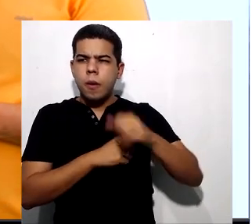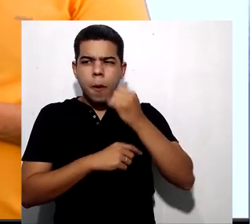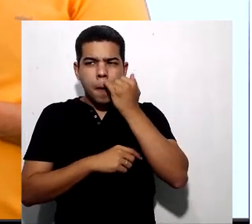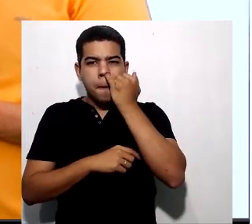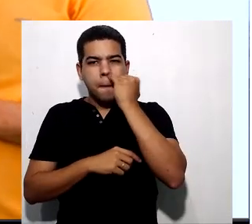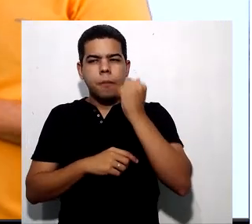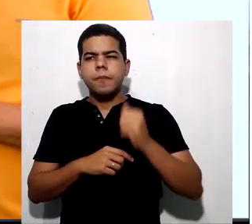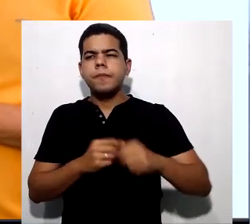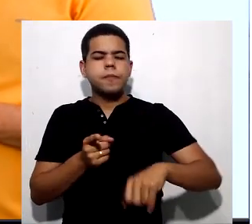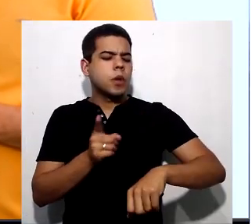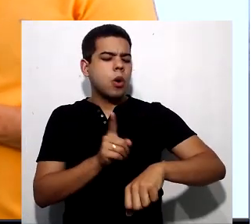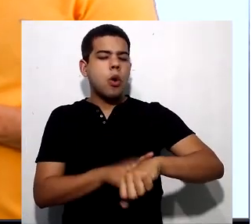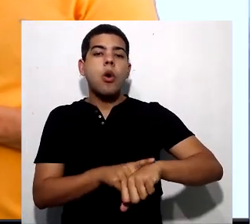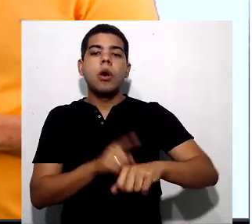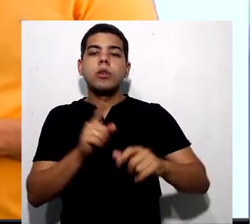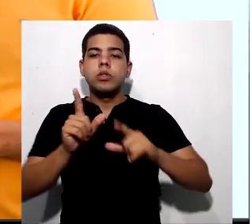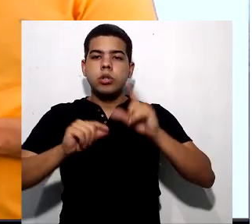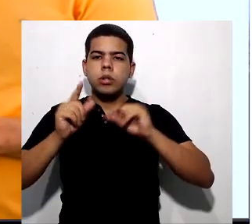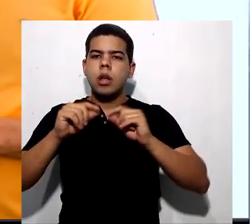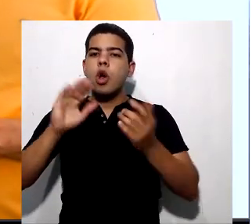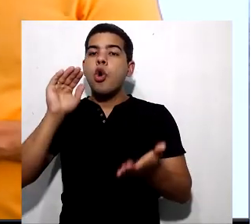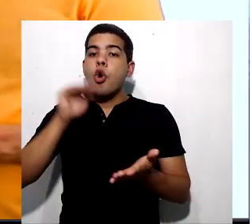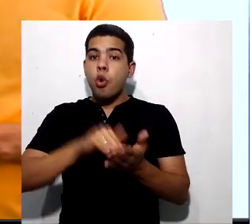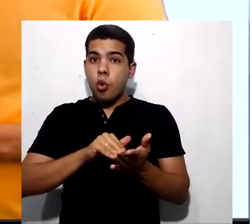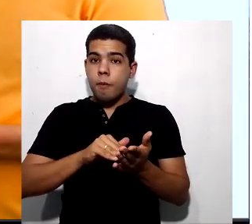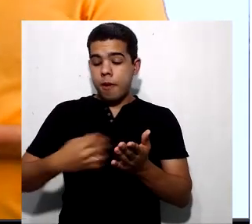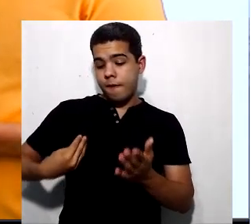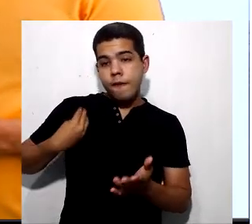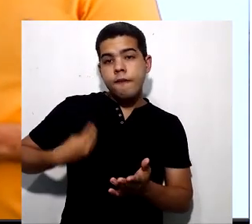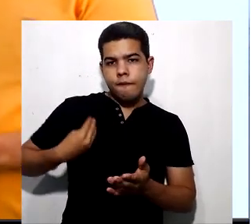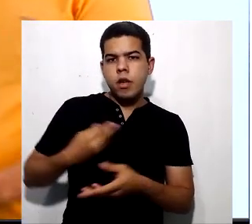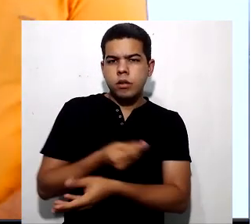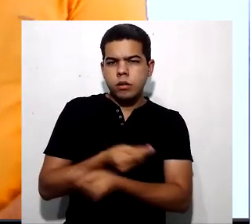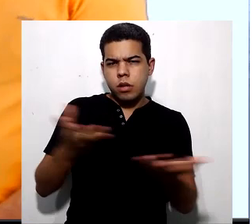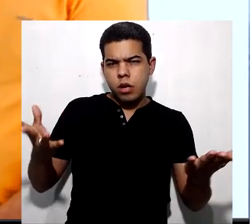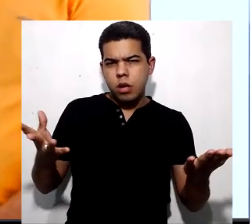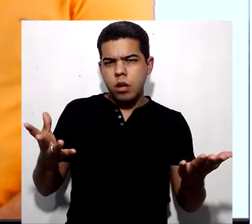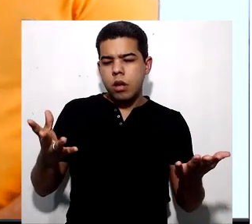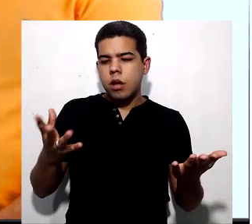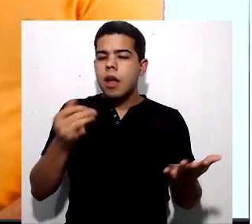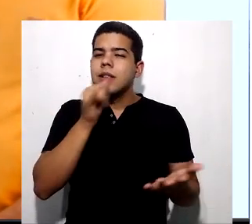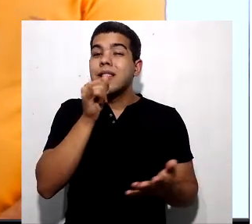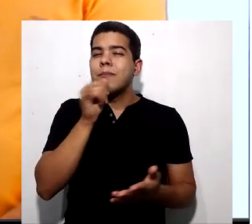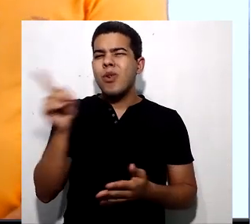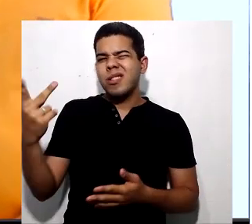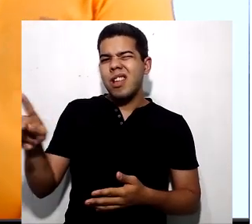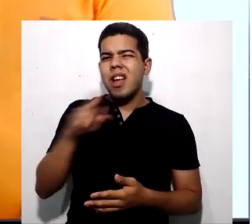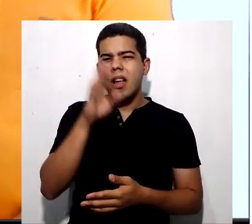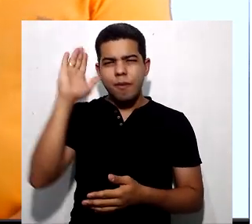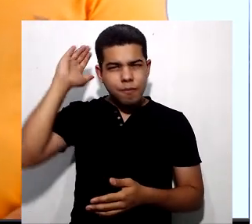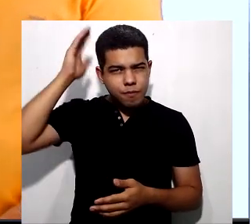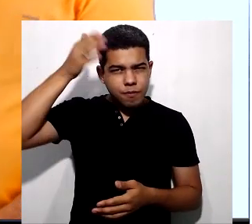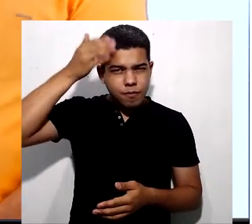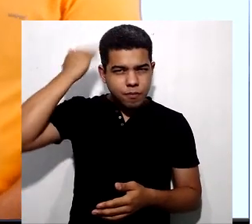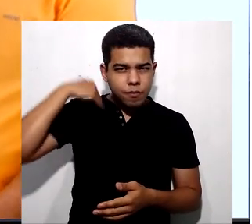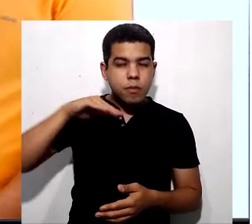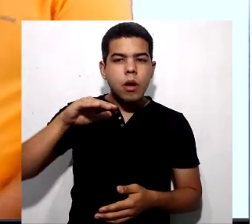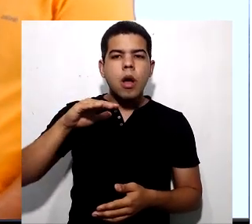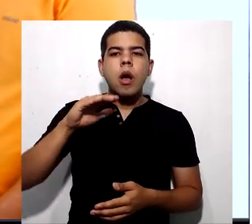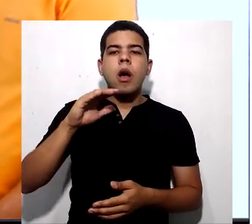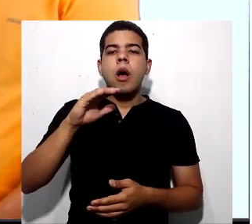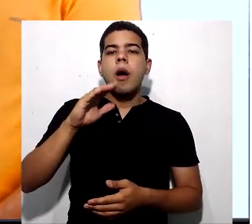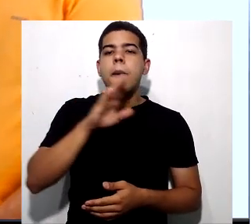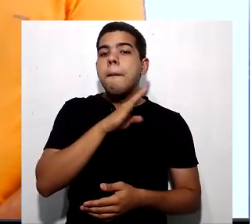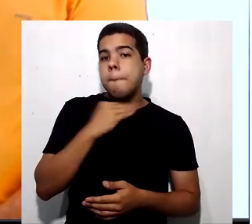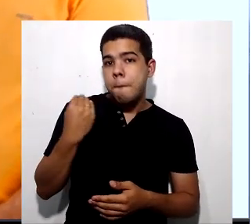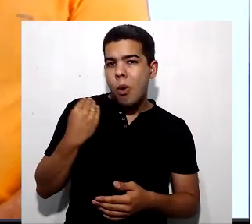é o último livro dela, mas publicado em vida. Porque 1 ano após a morte dela, é lançado postumamente Um Sopro de